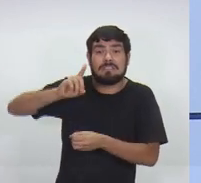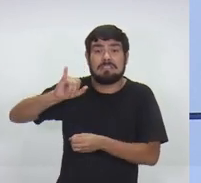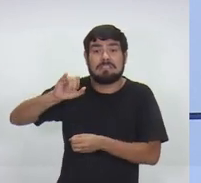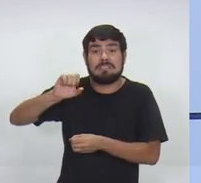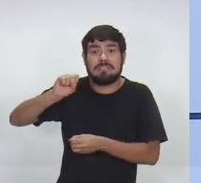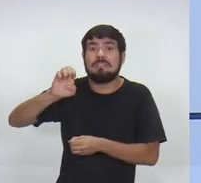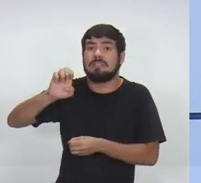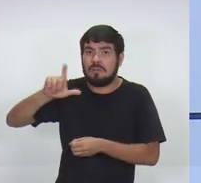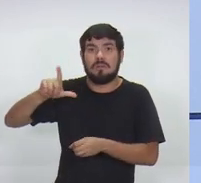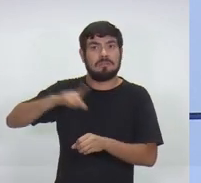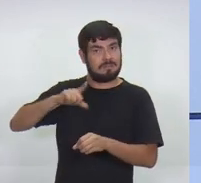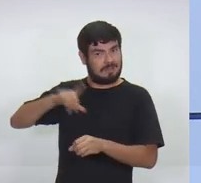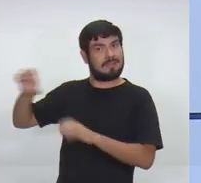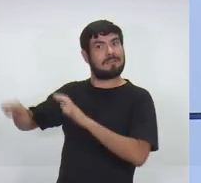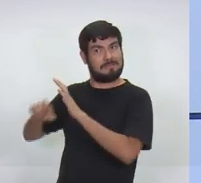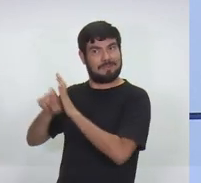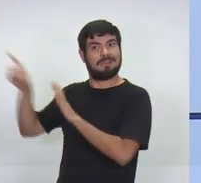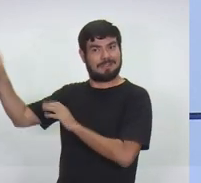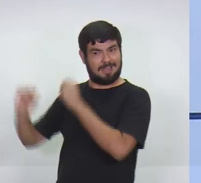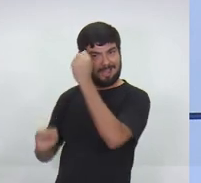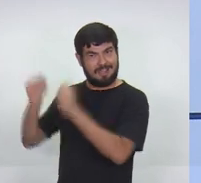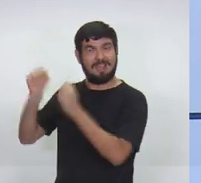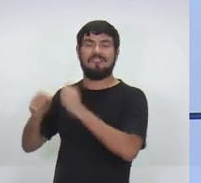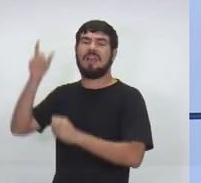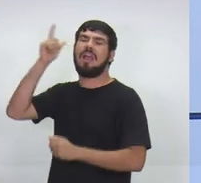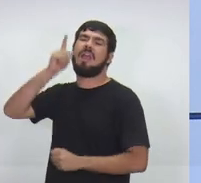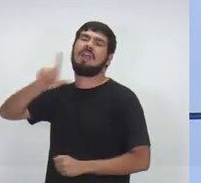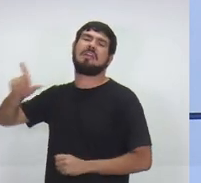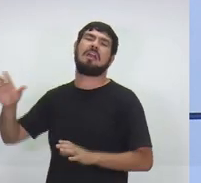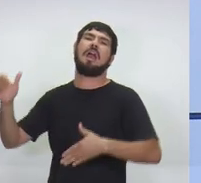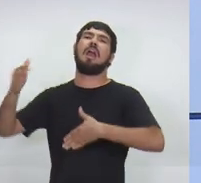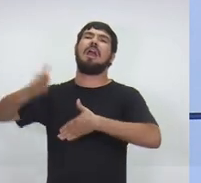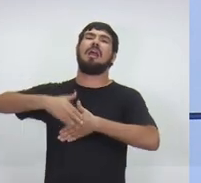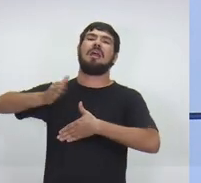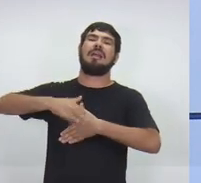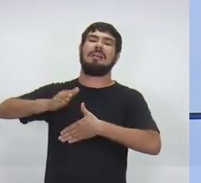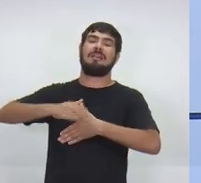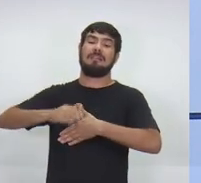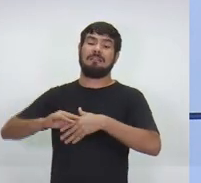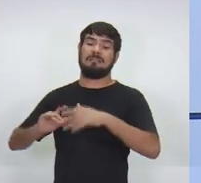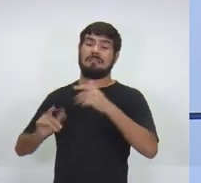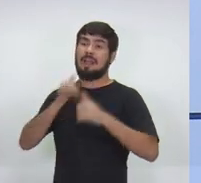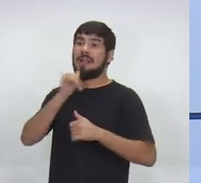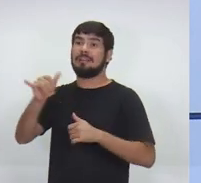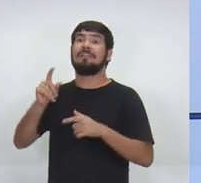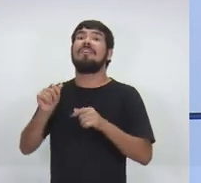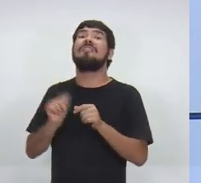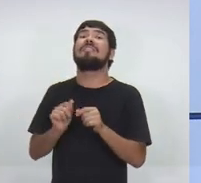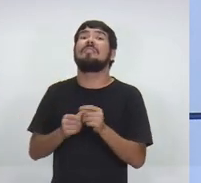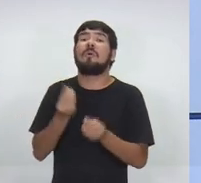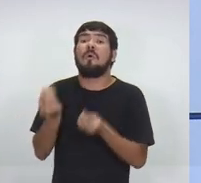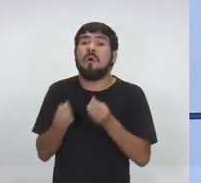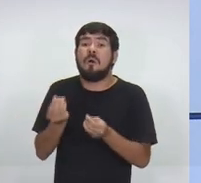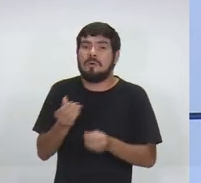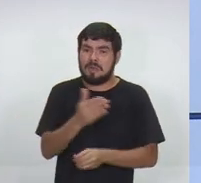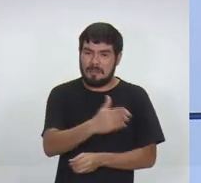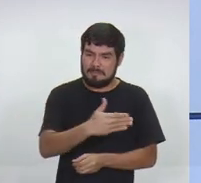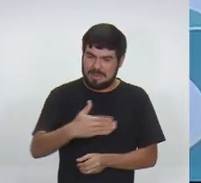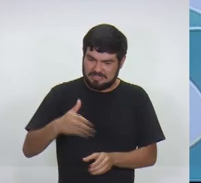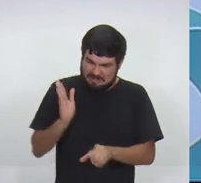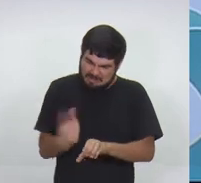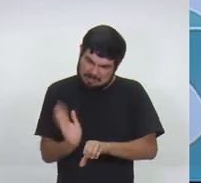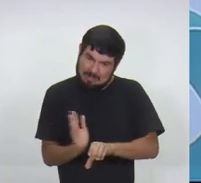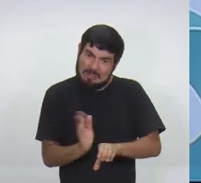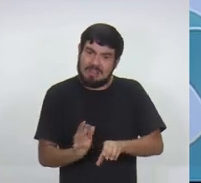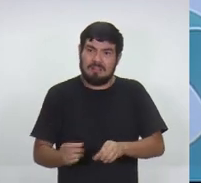quatro meses vai ganhar a independência energética usando o biodiesel feito a partir de restos de peixe tá certo quero